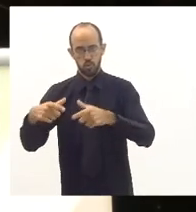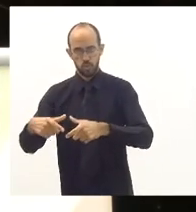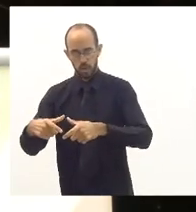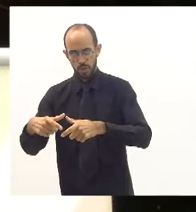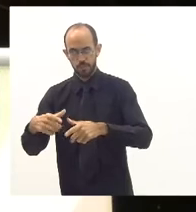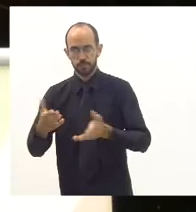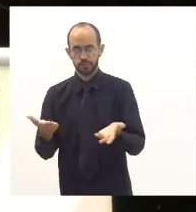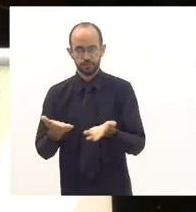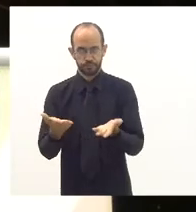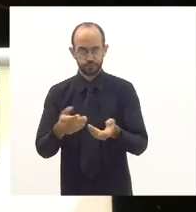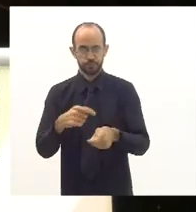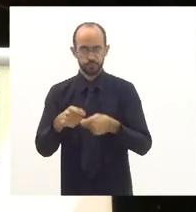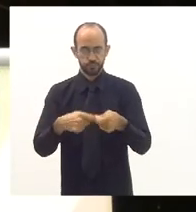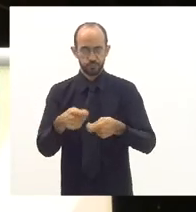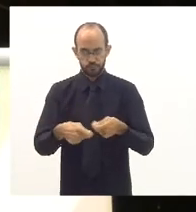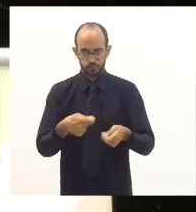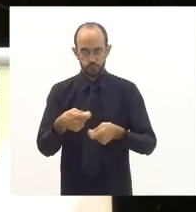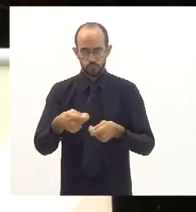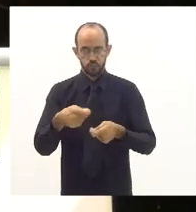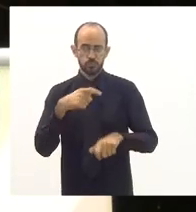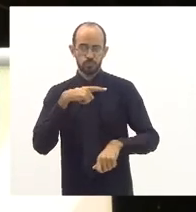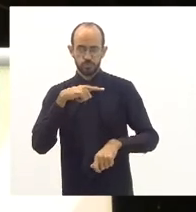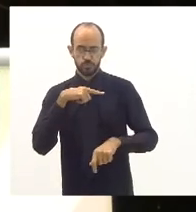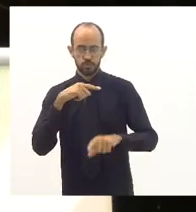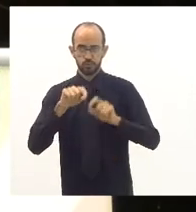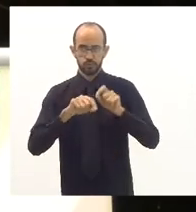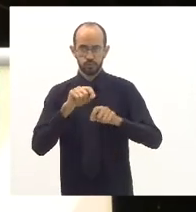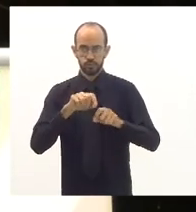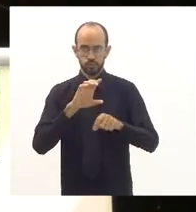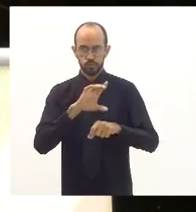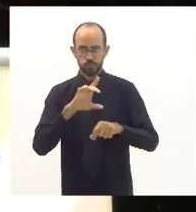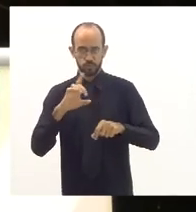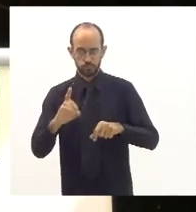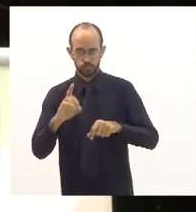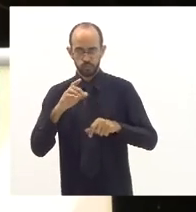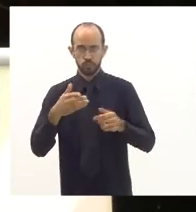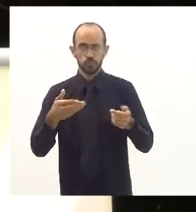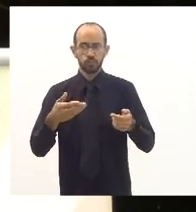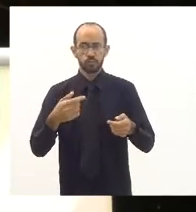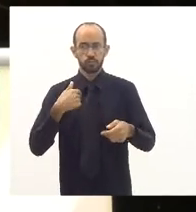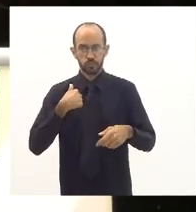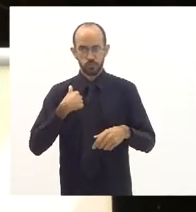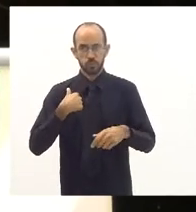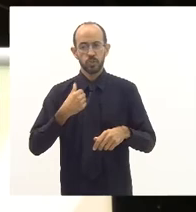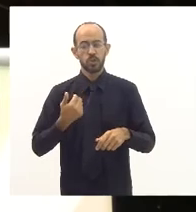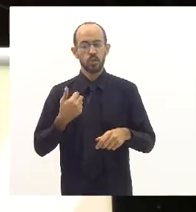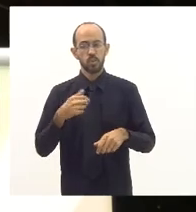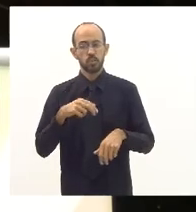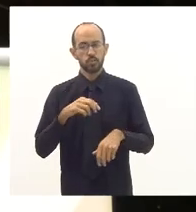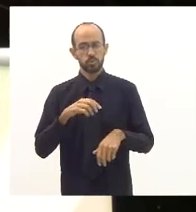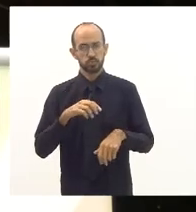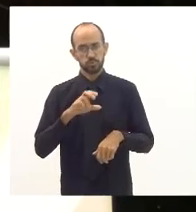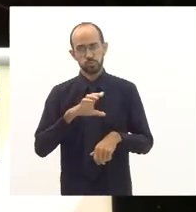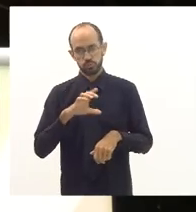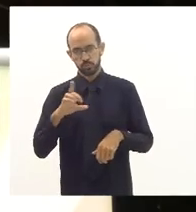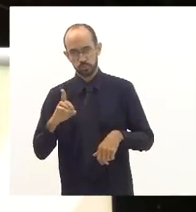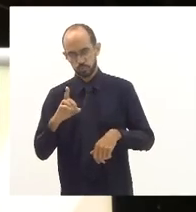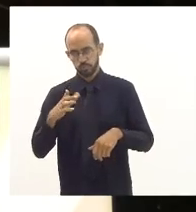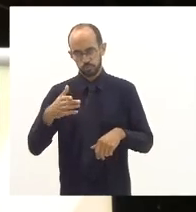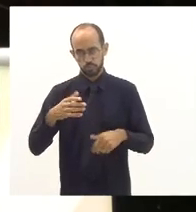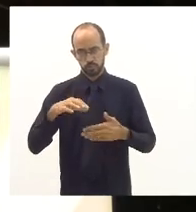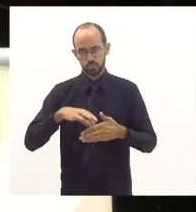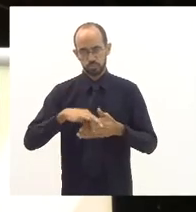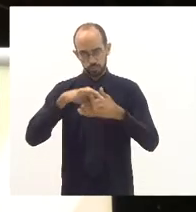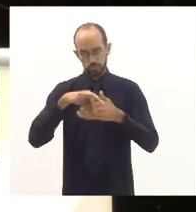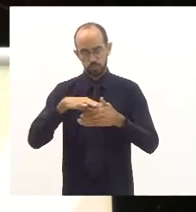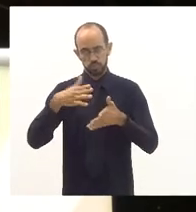na atual administração, hoje em dia, nós temos essa coordenadoria, que atualmente está sendo ocupada por mim, que é a Coordenadoria de